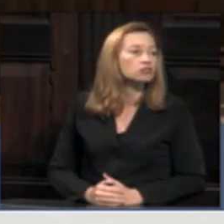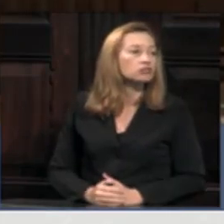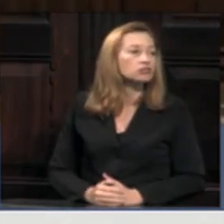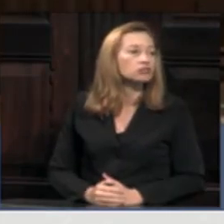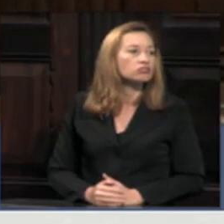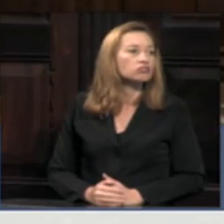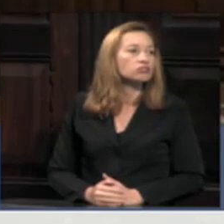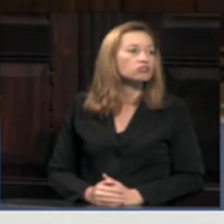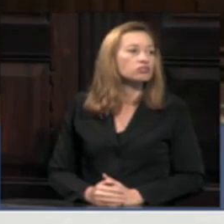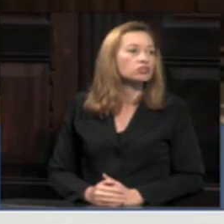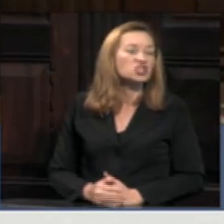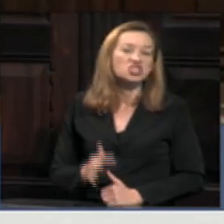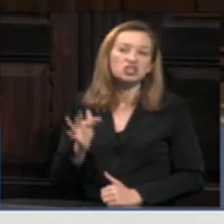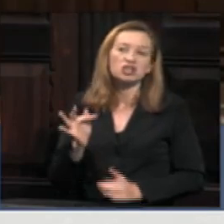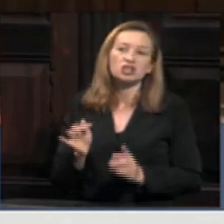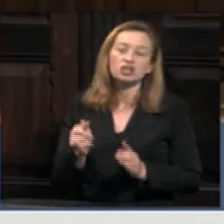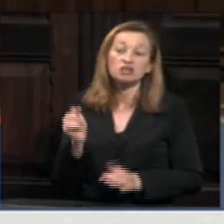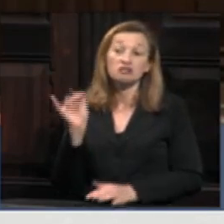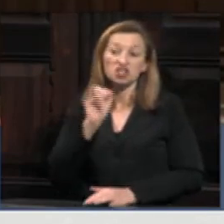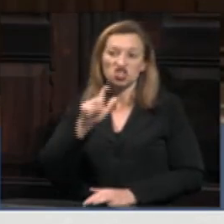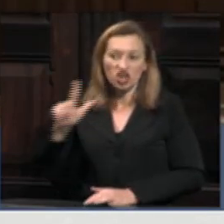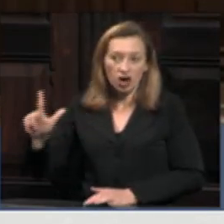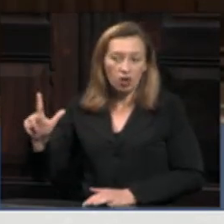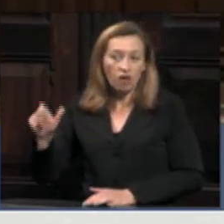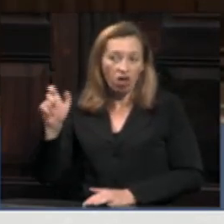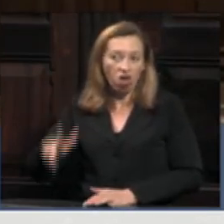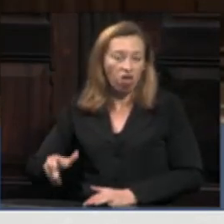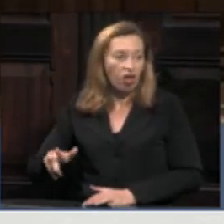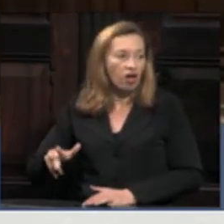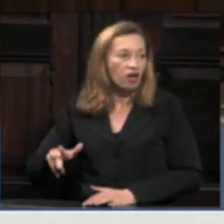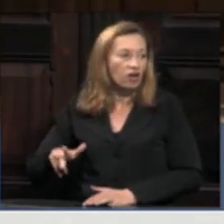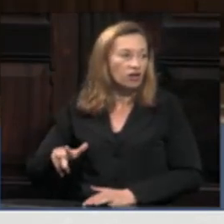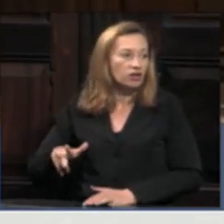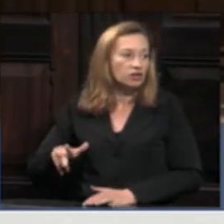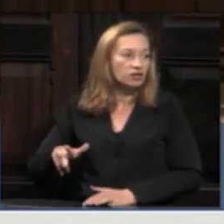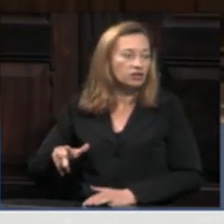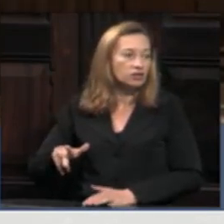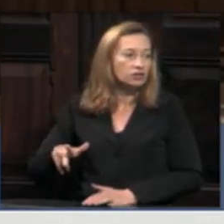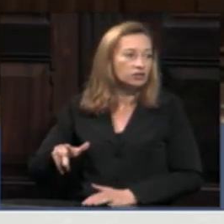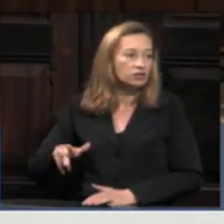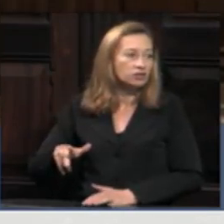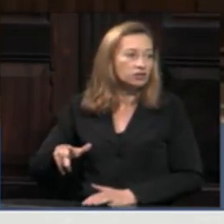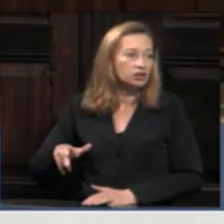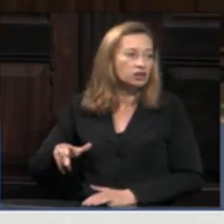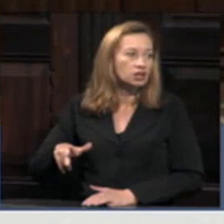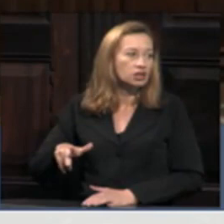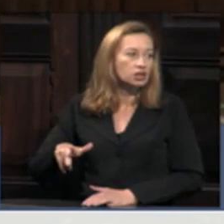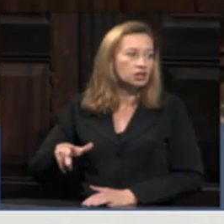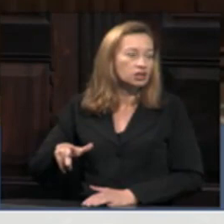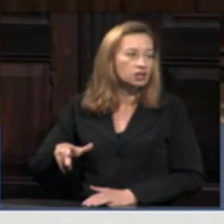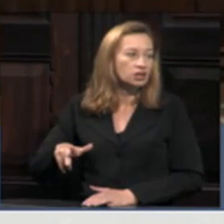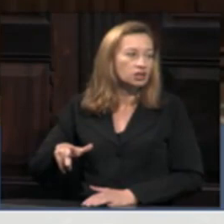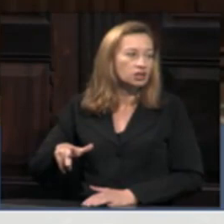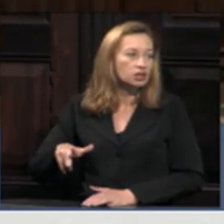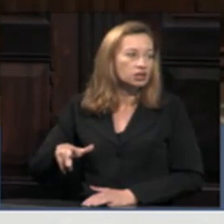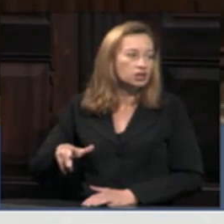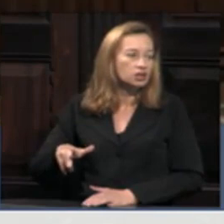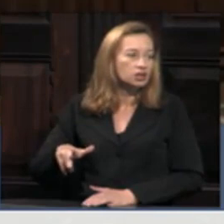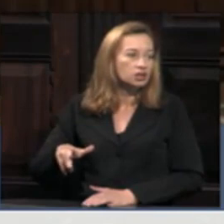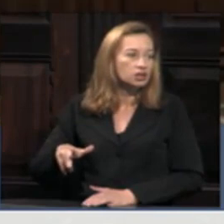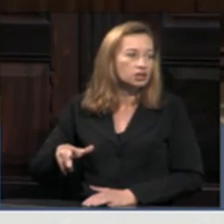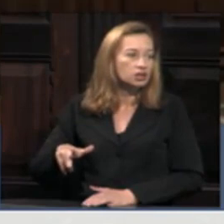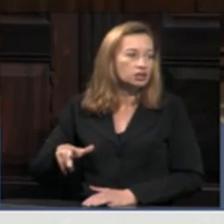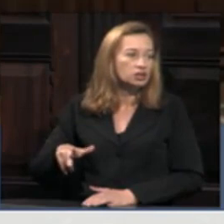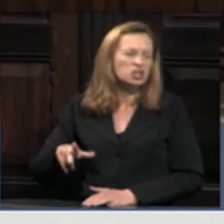essa renúncia fiscal e está na LDO, com previsão para os